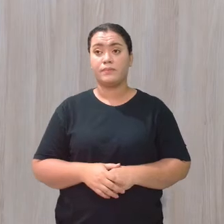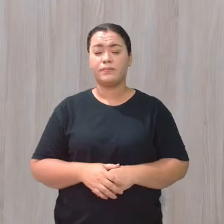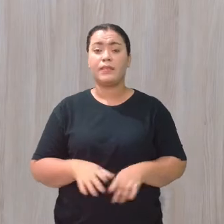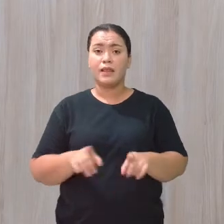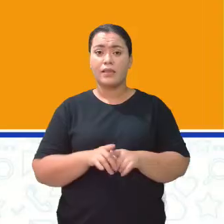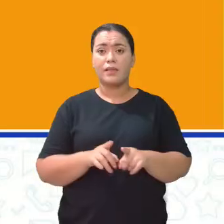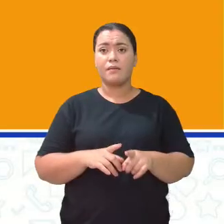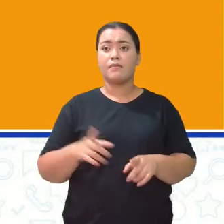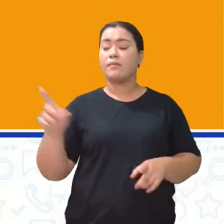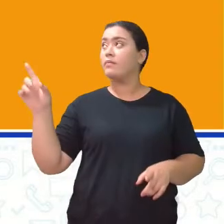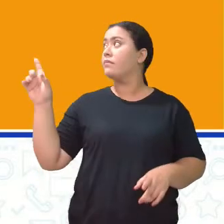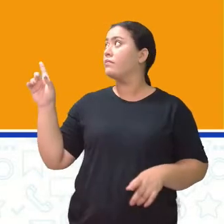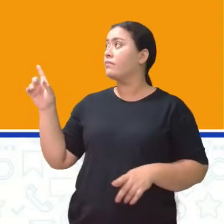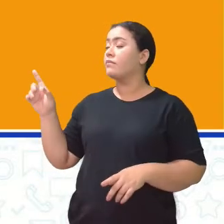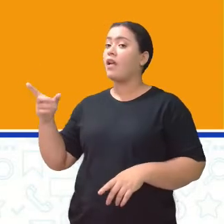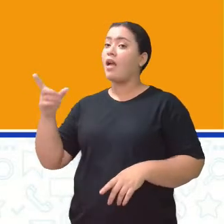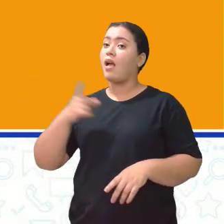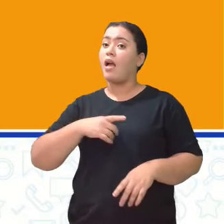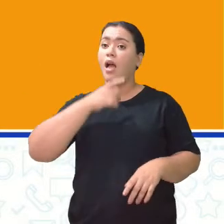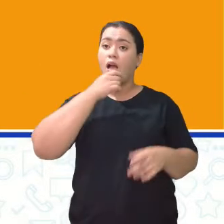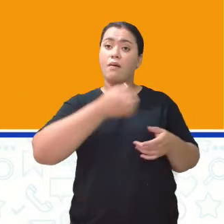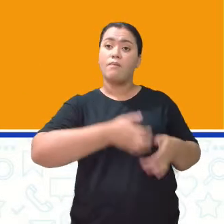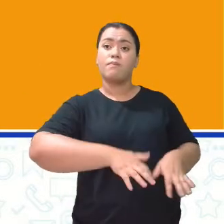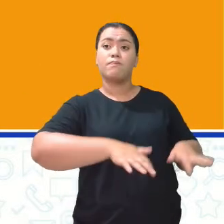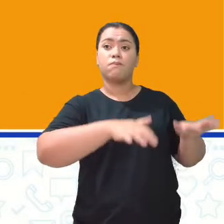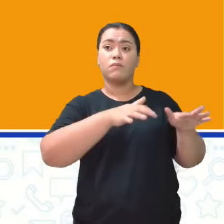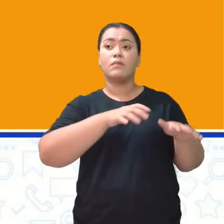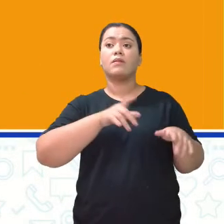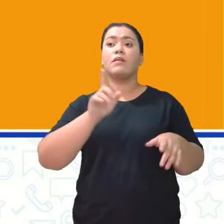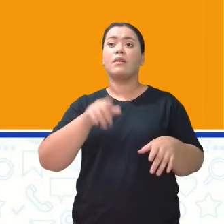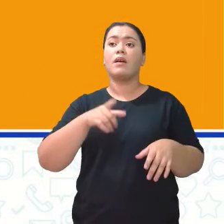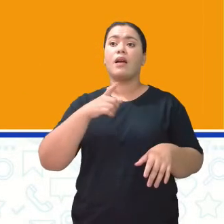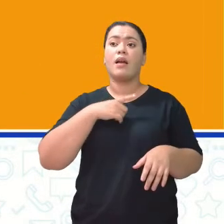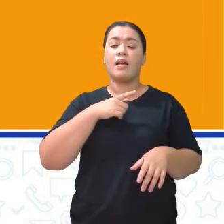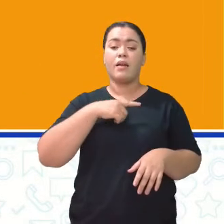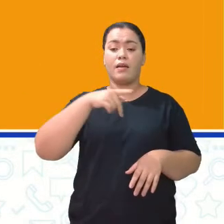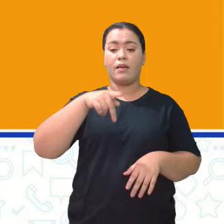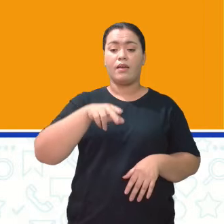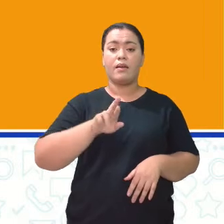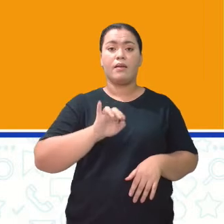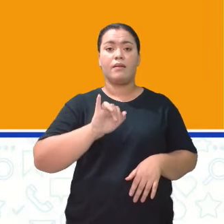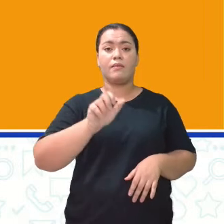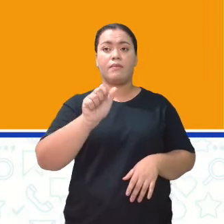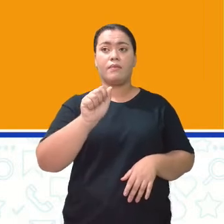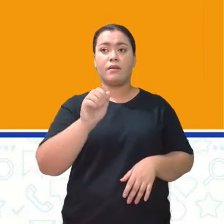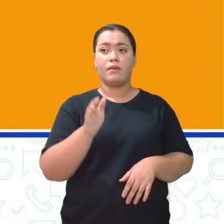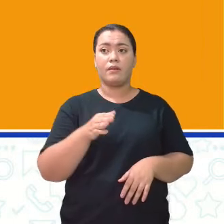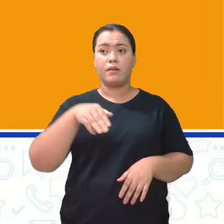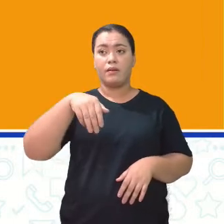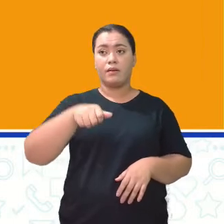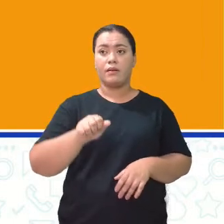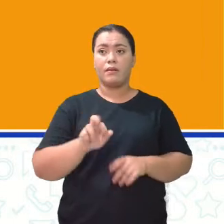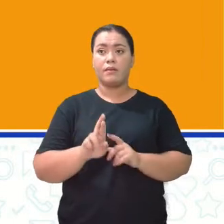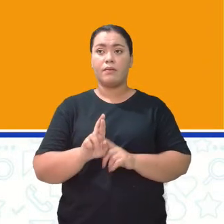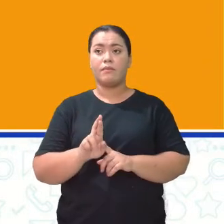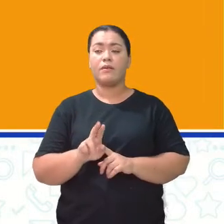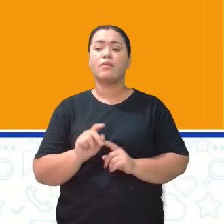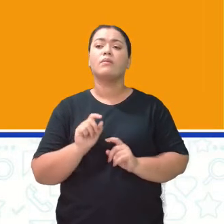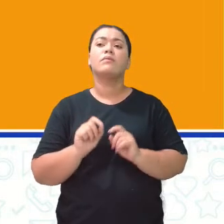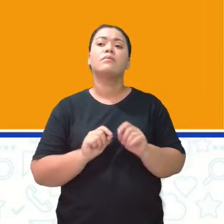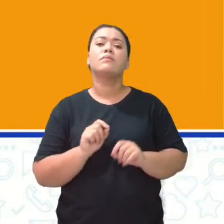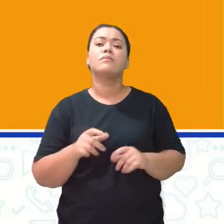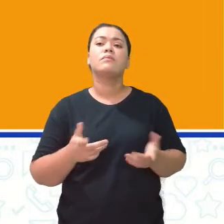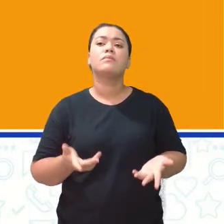nós temos aqui a maré alta, também chamada de pré-mar ou pré-mar. E quando é que isso